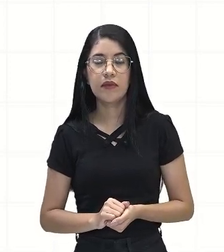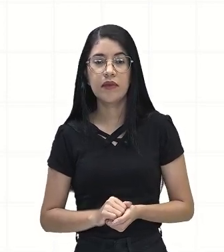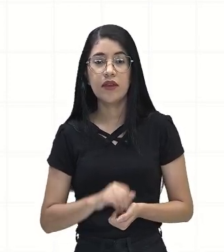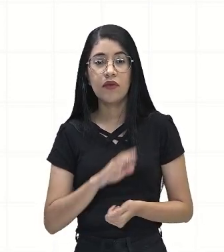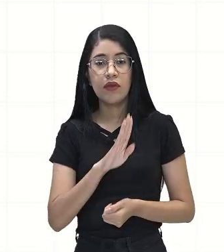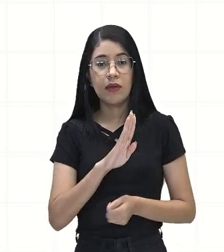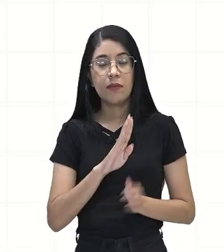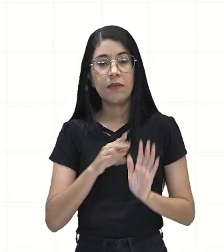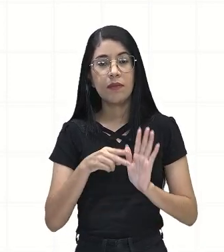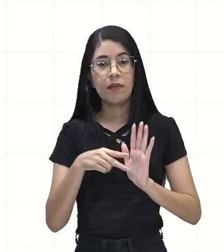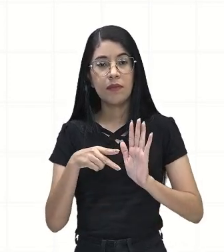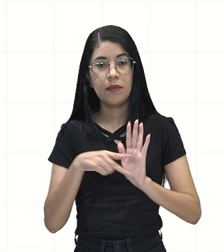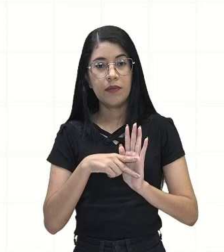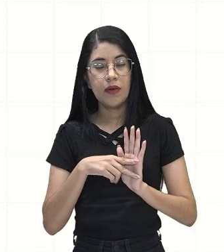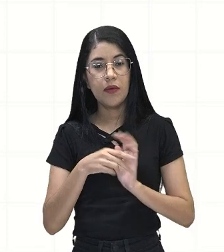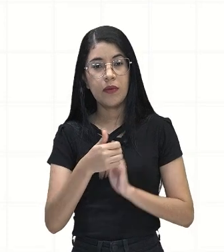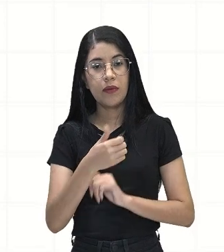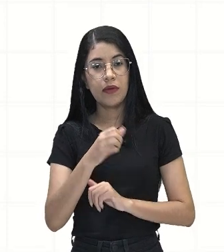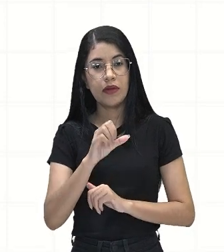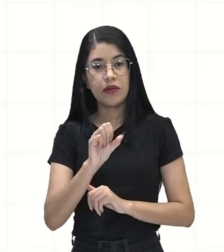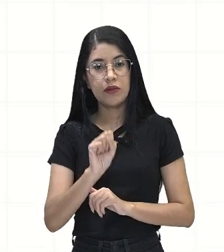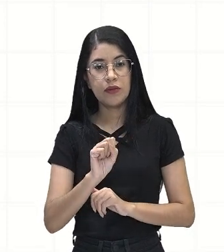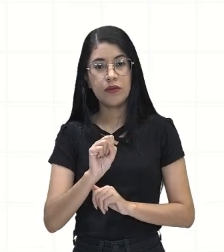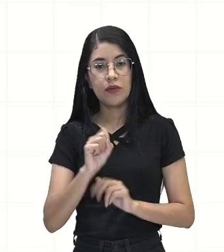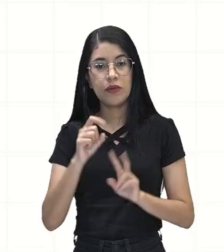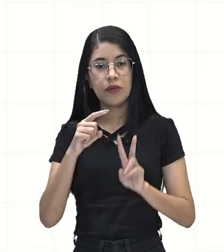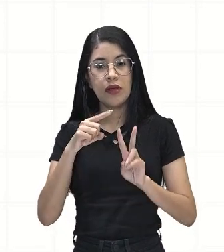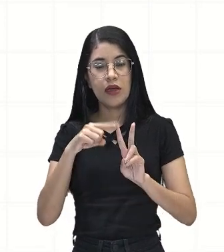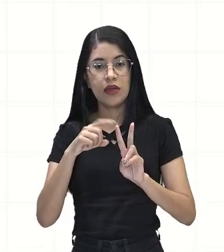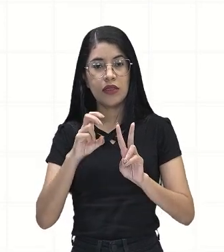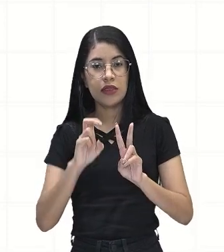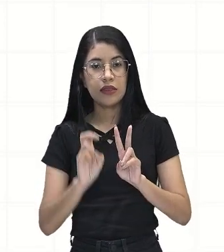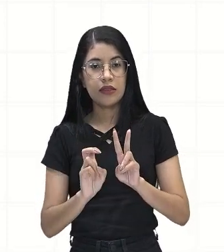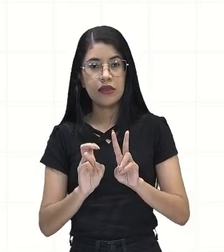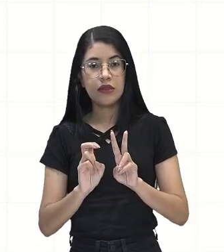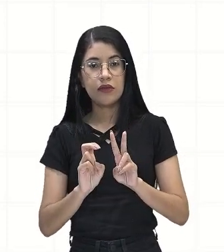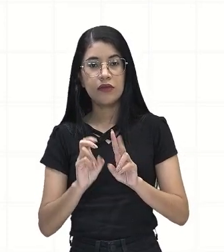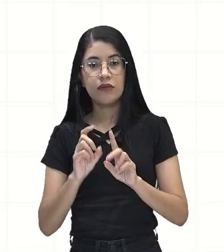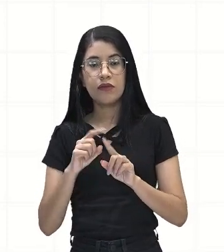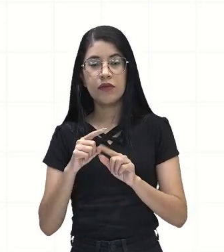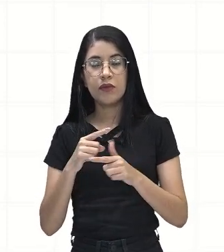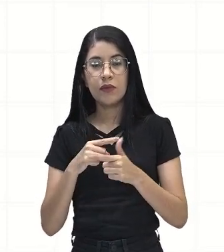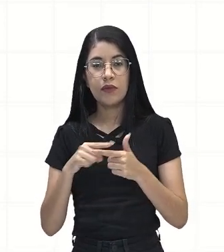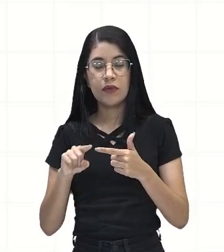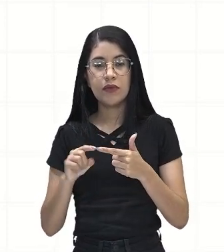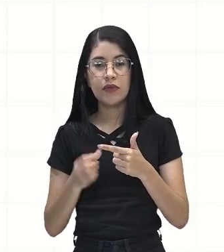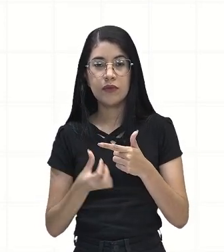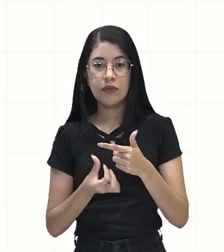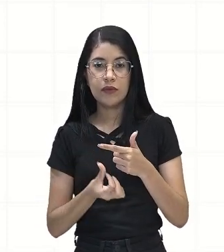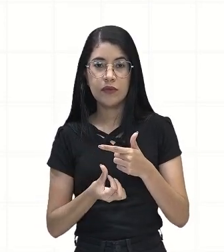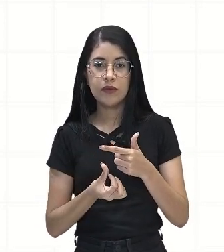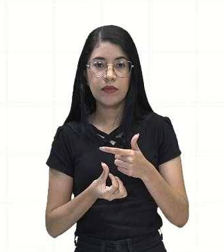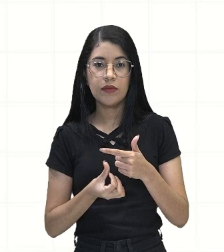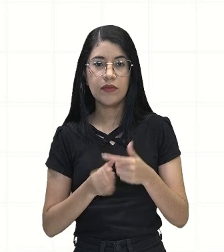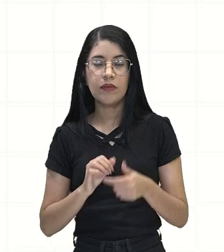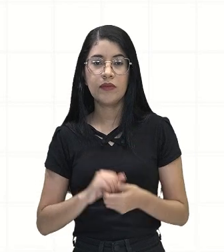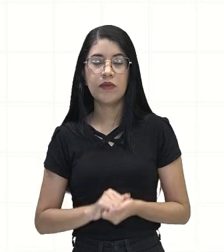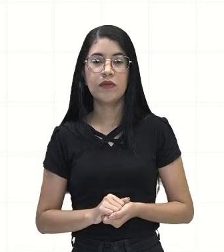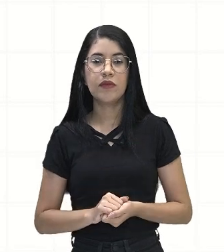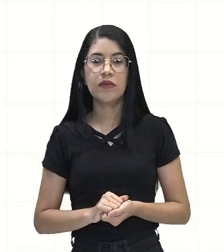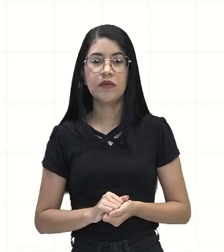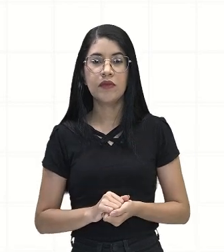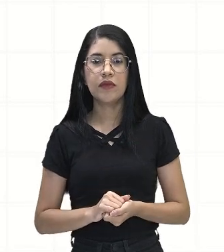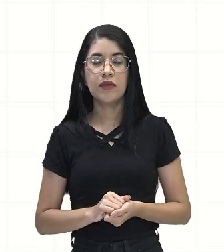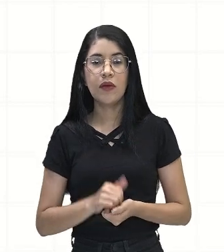é igual a 18 sobre 5 dividido por 6. 18 dividido